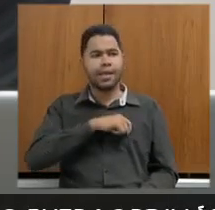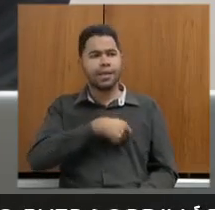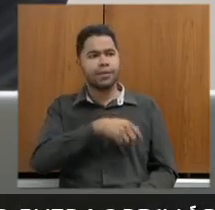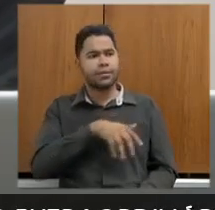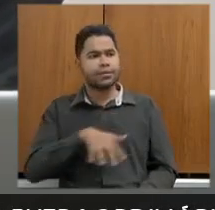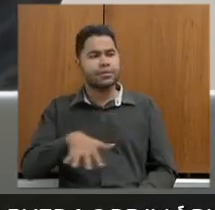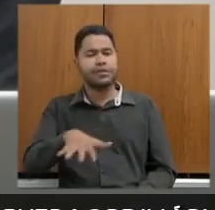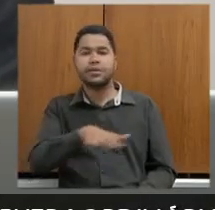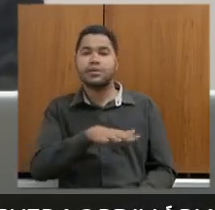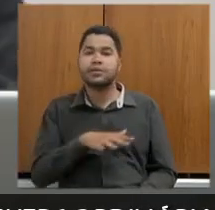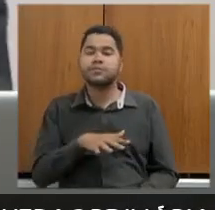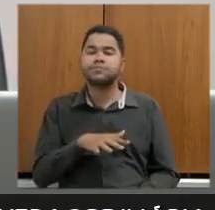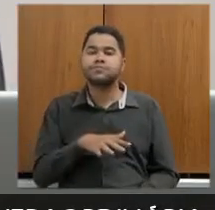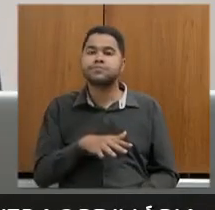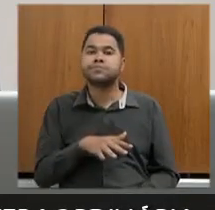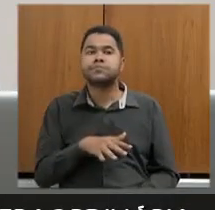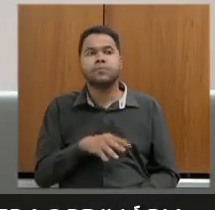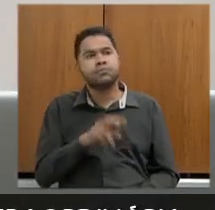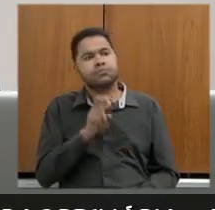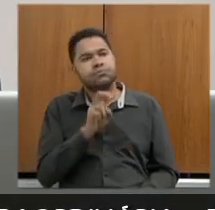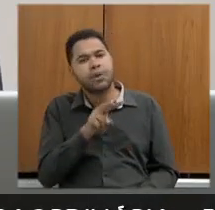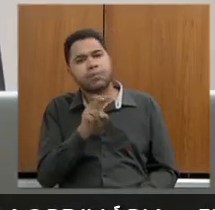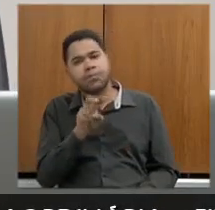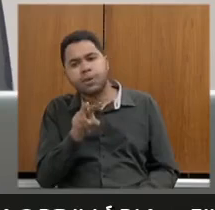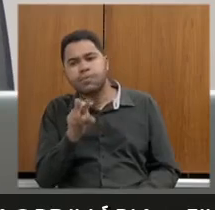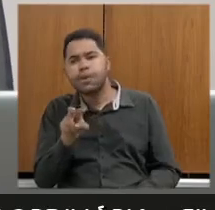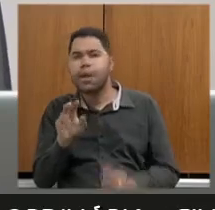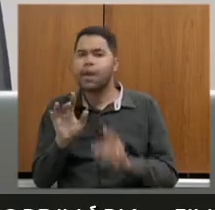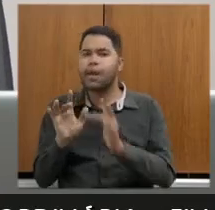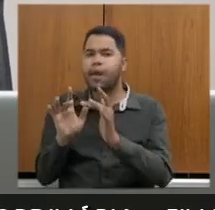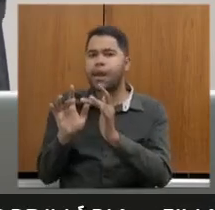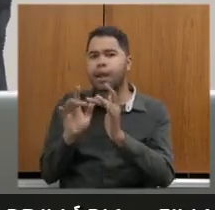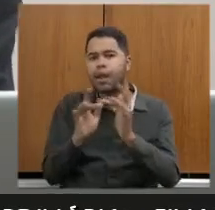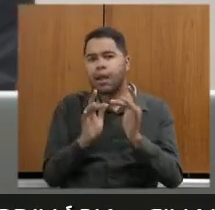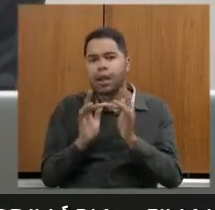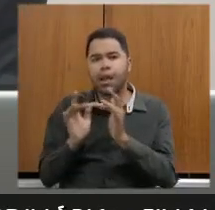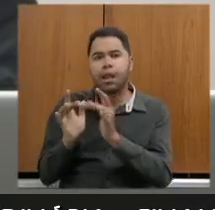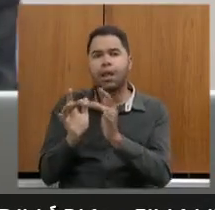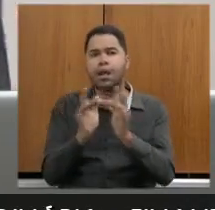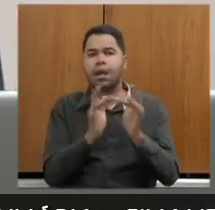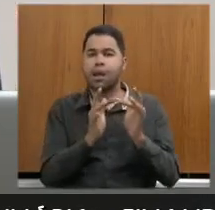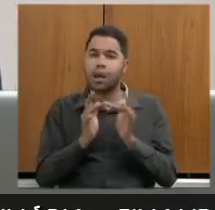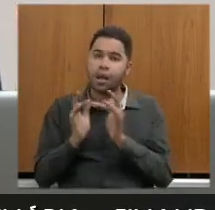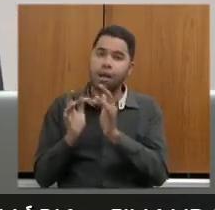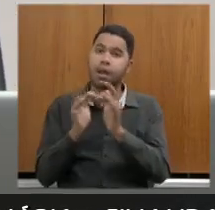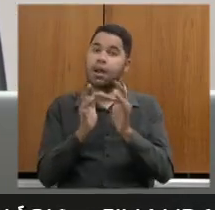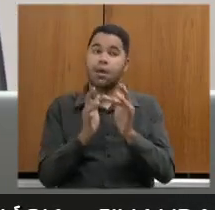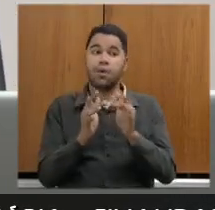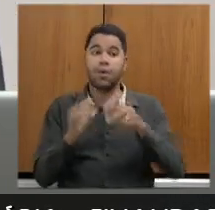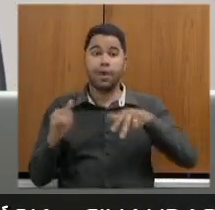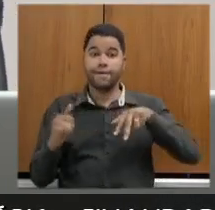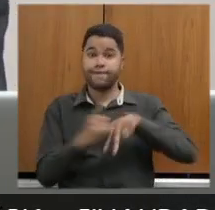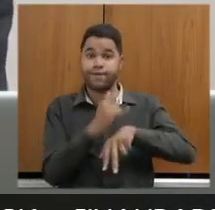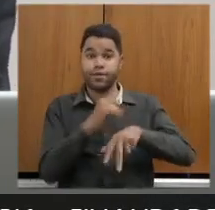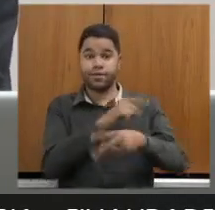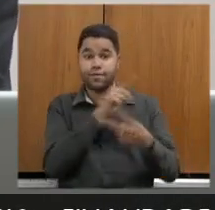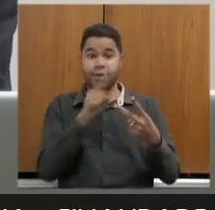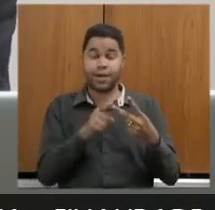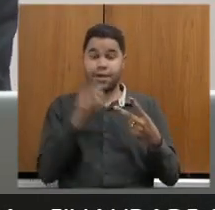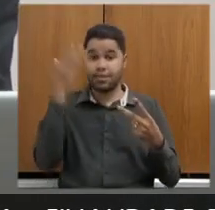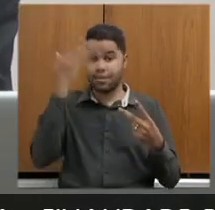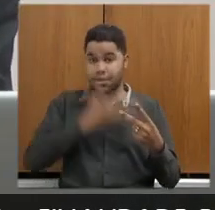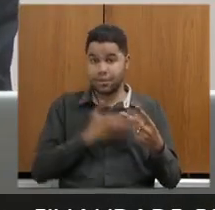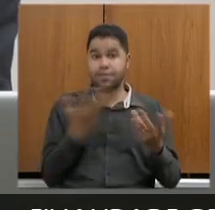numa delegacia Distrital de terça e contato viu Eustáquio Ramos com as vítimas e testemunhas oi